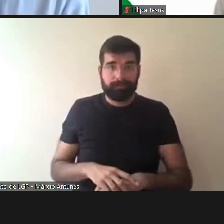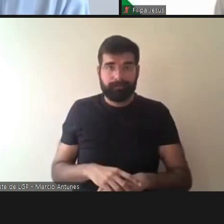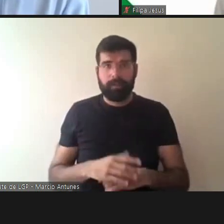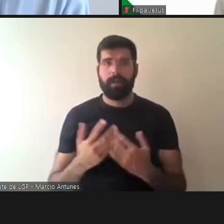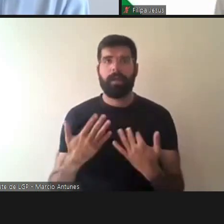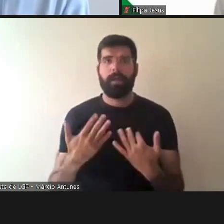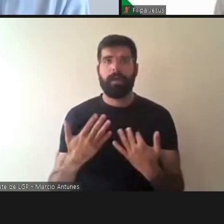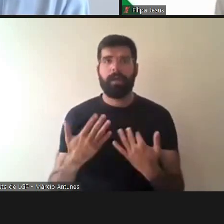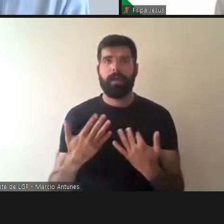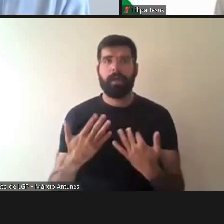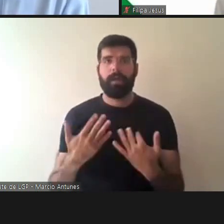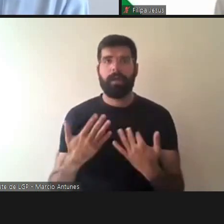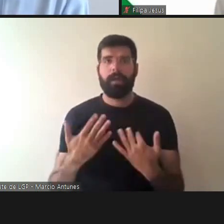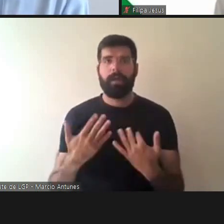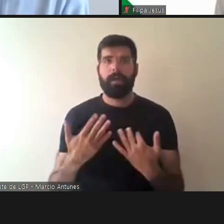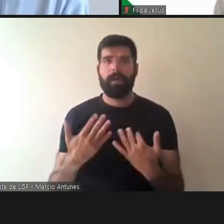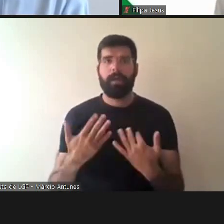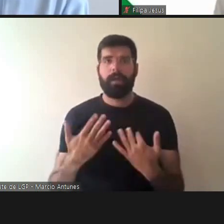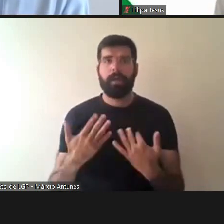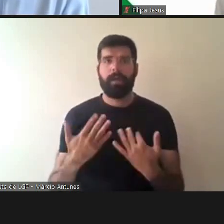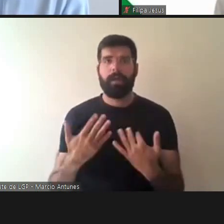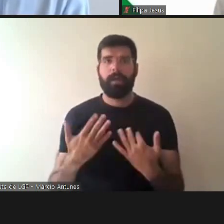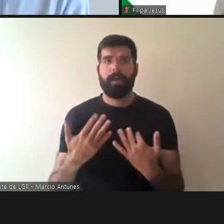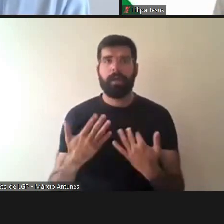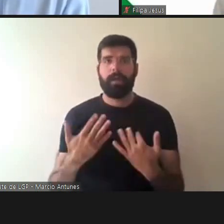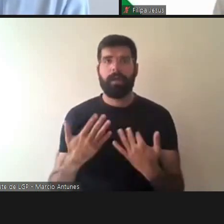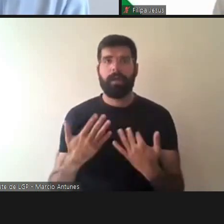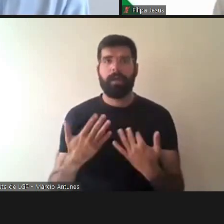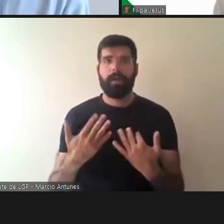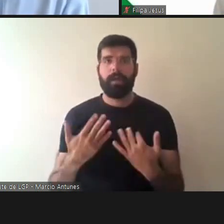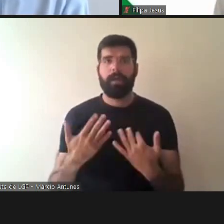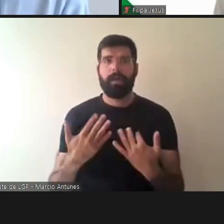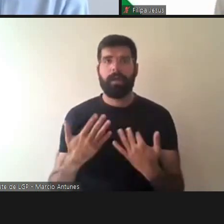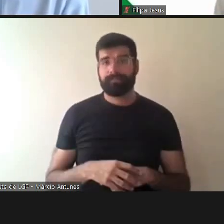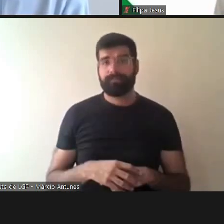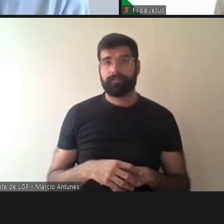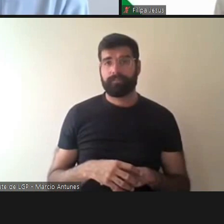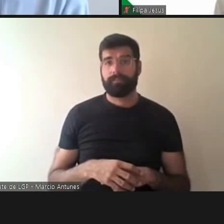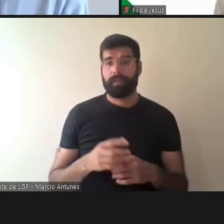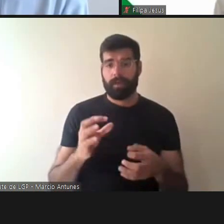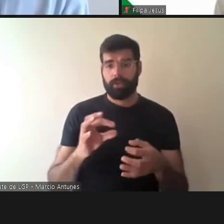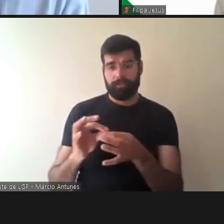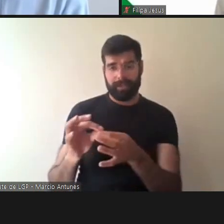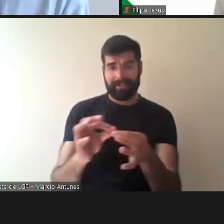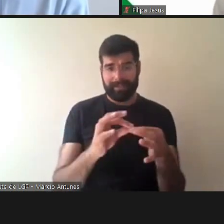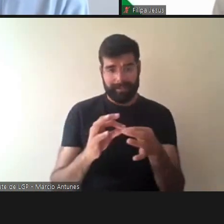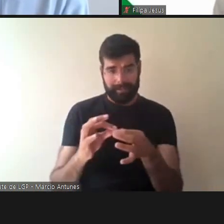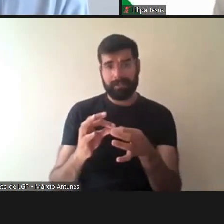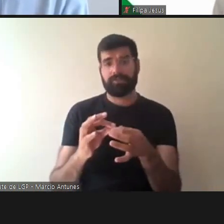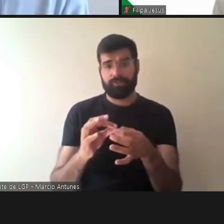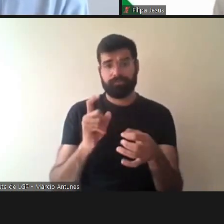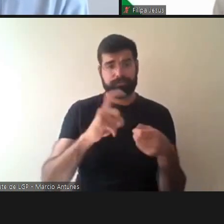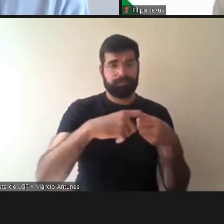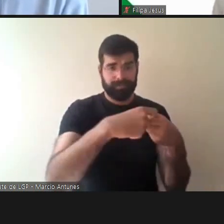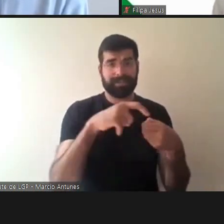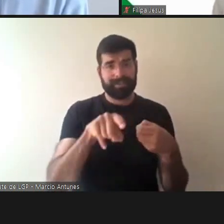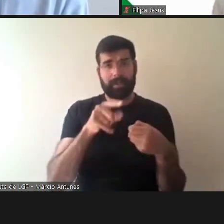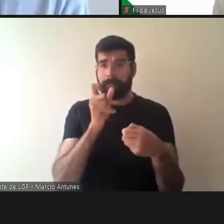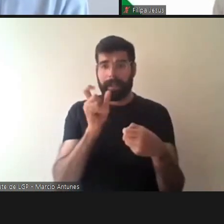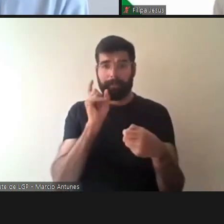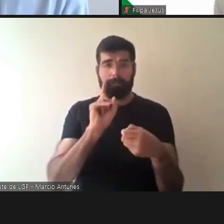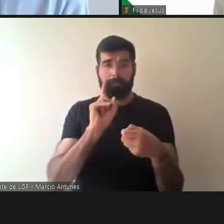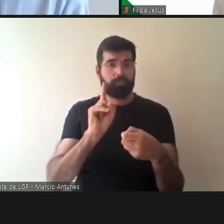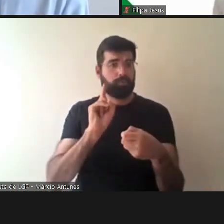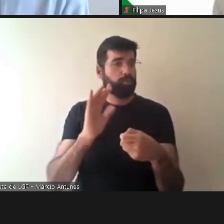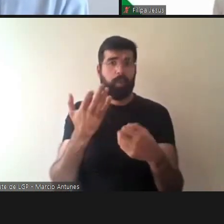CCDR, as parcerias são uma palavra-chave. Aliás, o nosso próprio